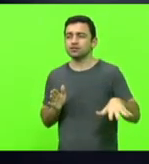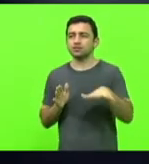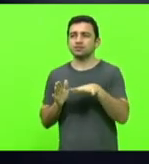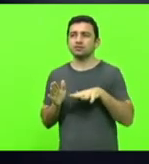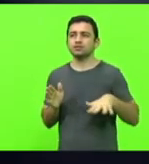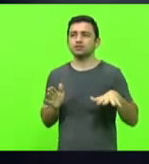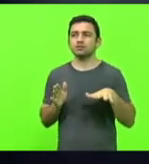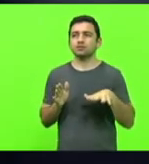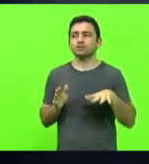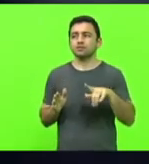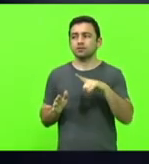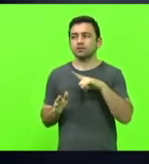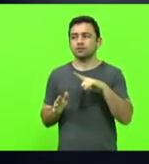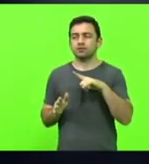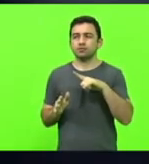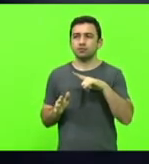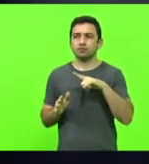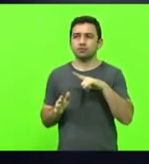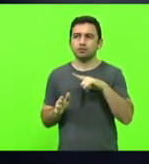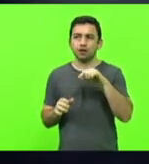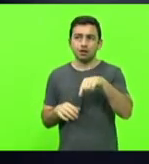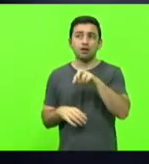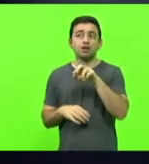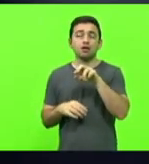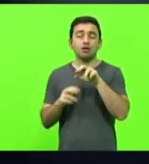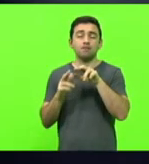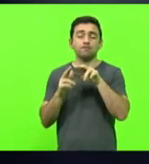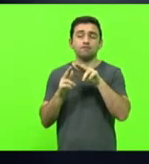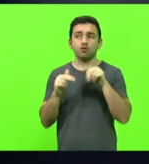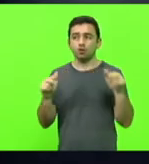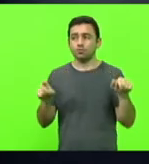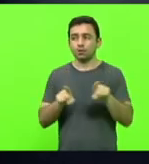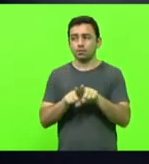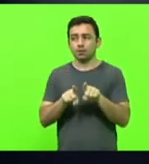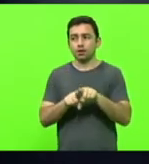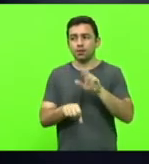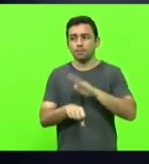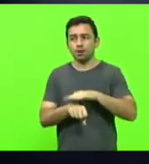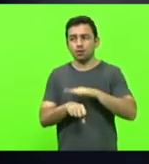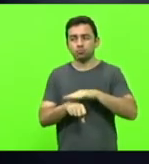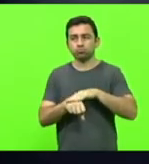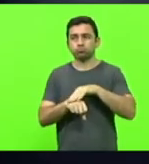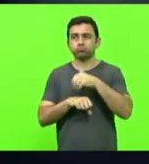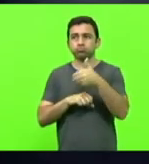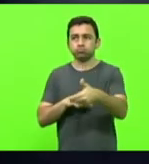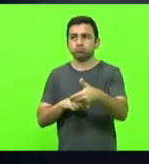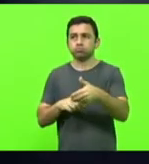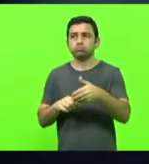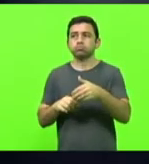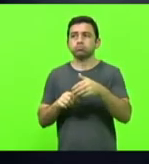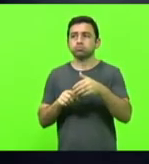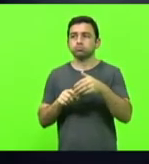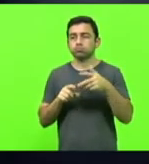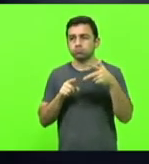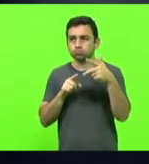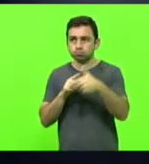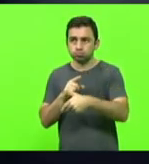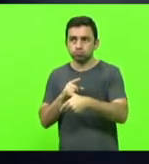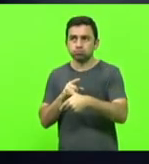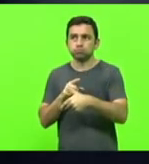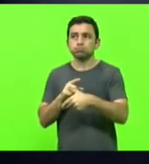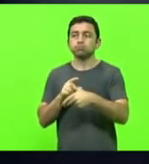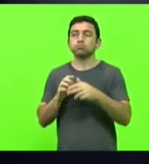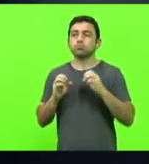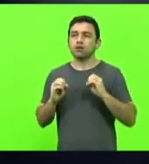fiamente que é da minha região, porque aqui em Florianópolis também tem uma ação muito forte. Estava conversando com a Kátia Chubassi, que ela está em um